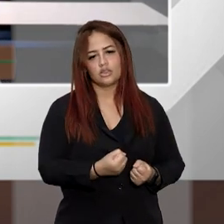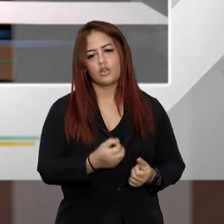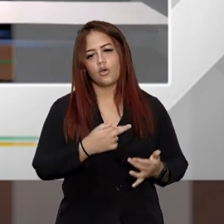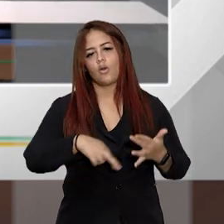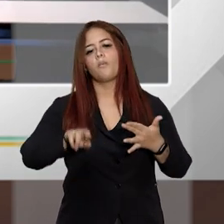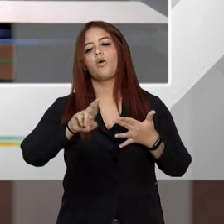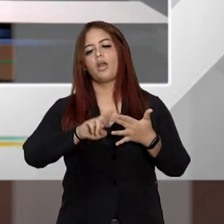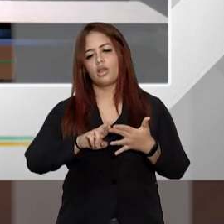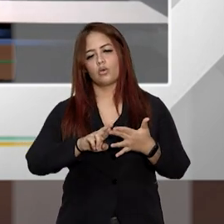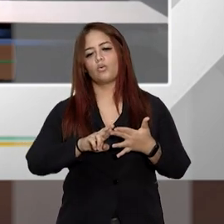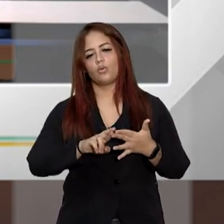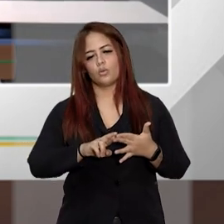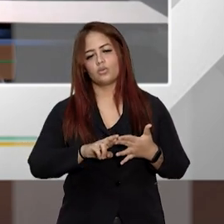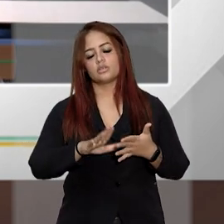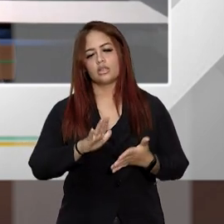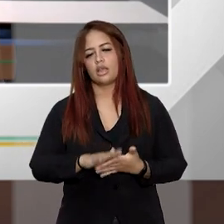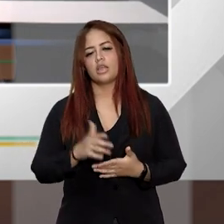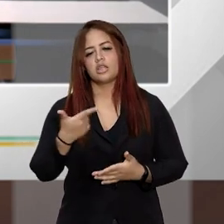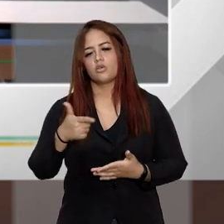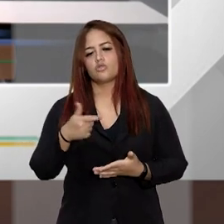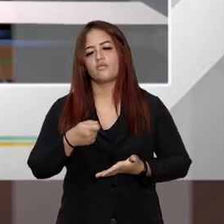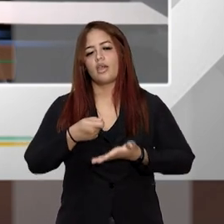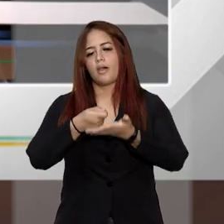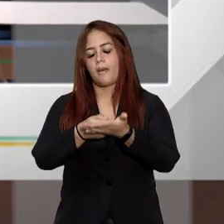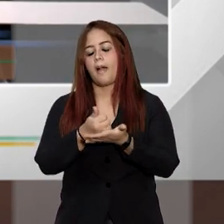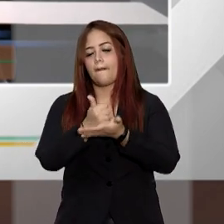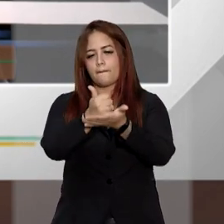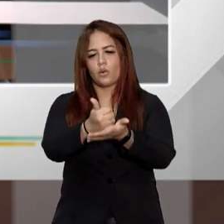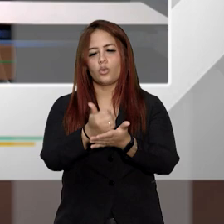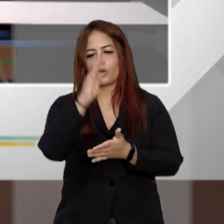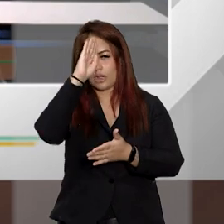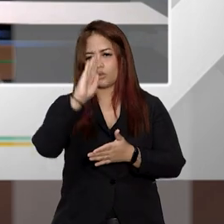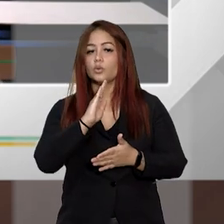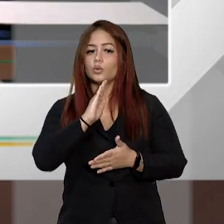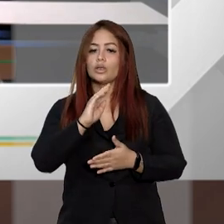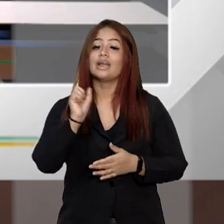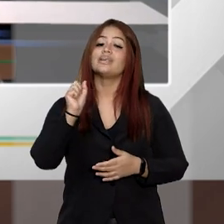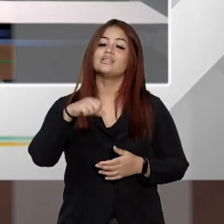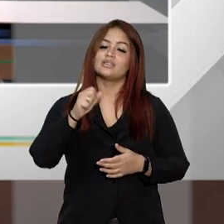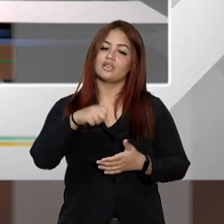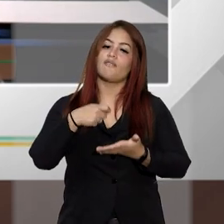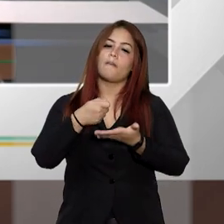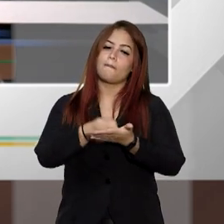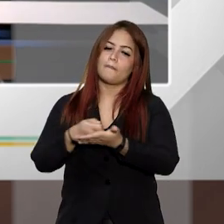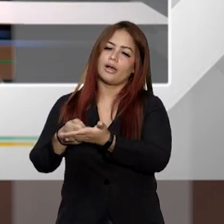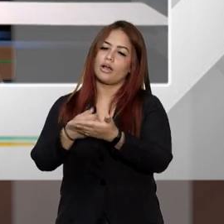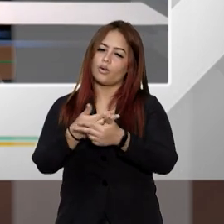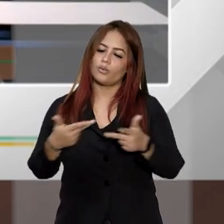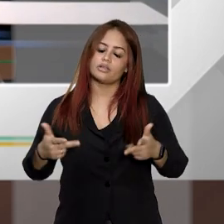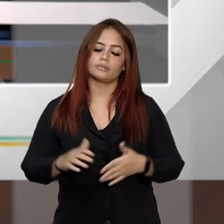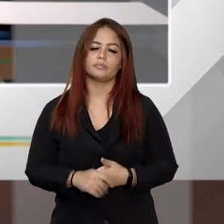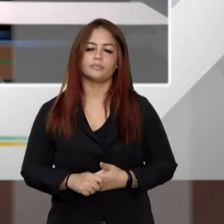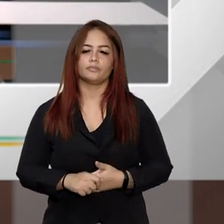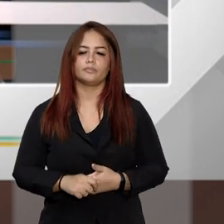turma recursal, e ele não for beneficiado da justiça gratuita, aí sim ele vai arcar com os ônus